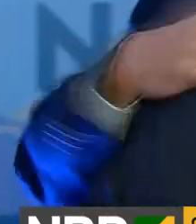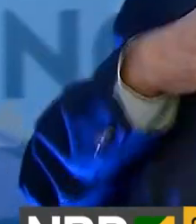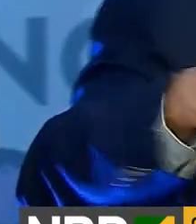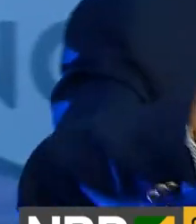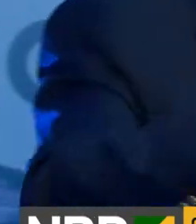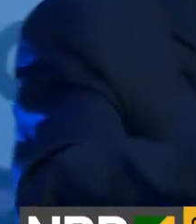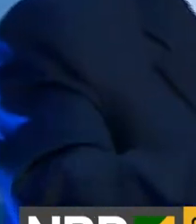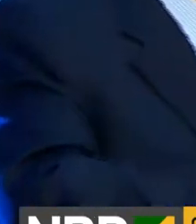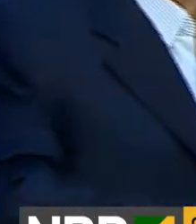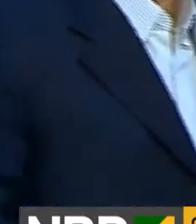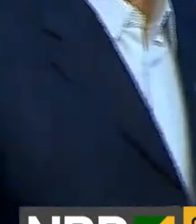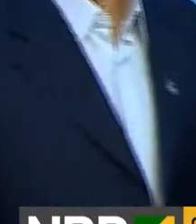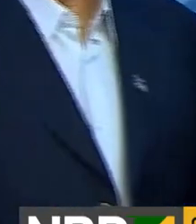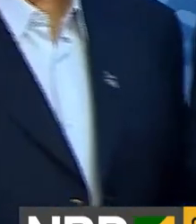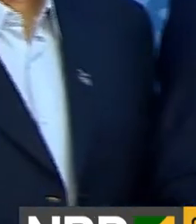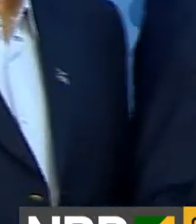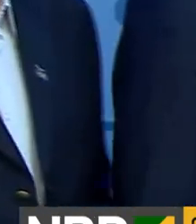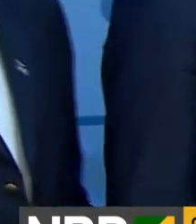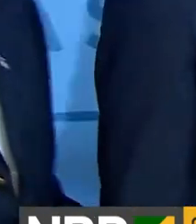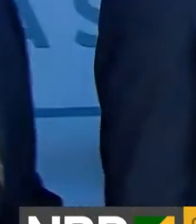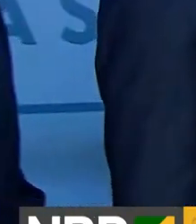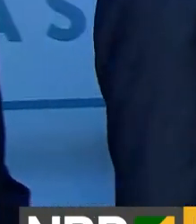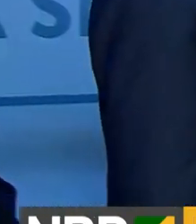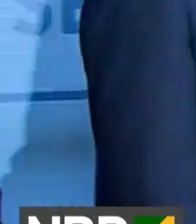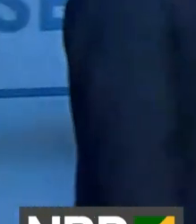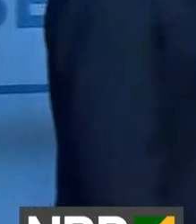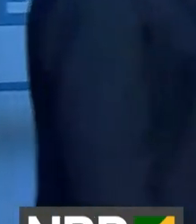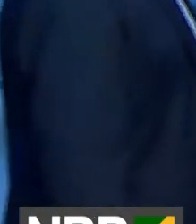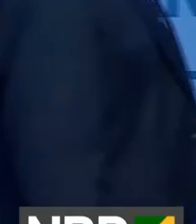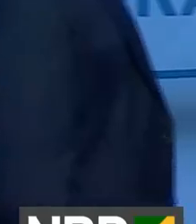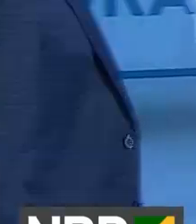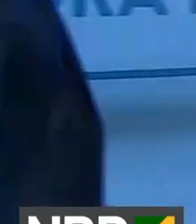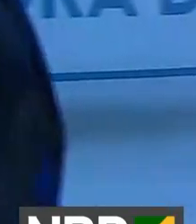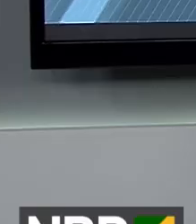Está encerrada esta cerimônia.